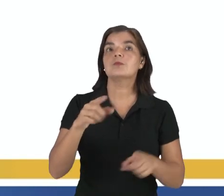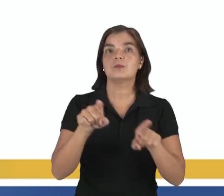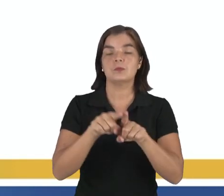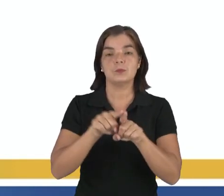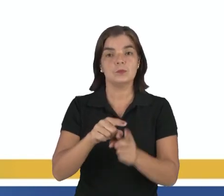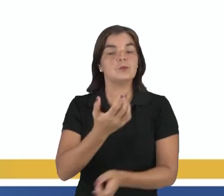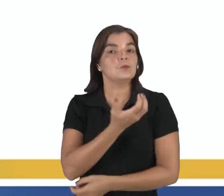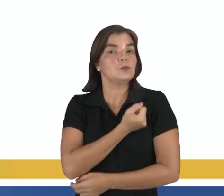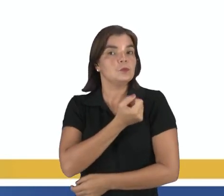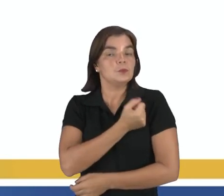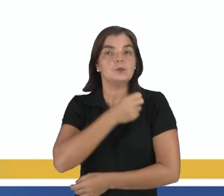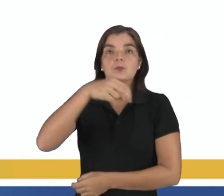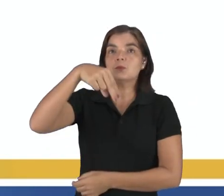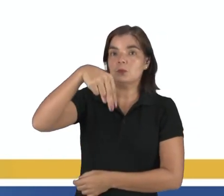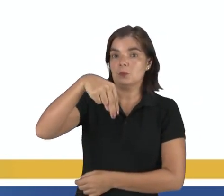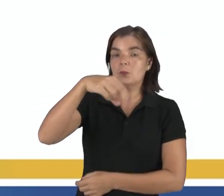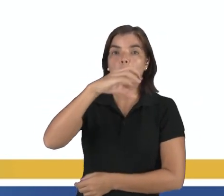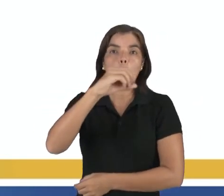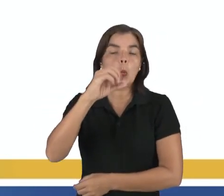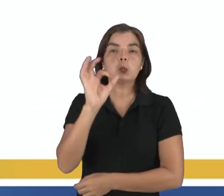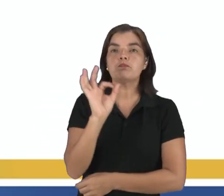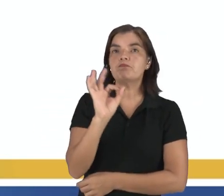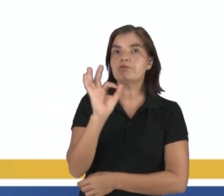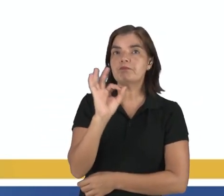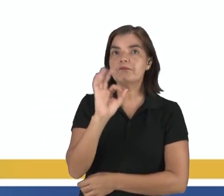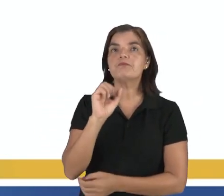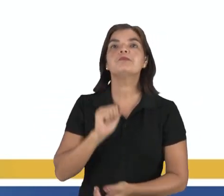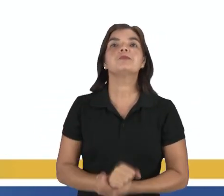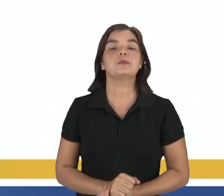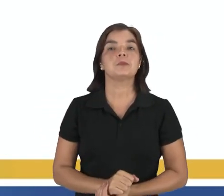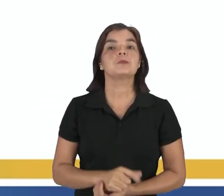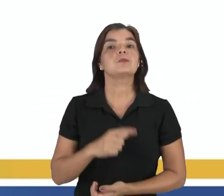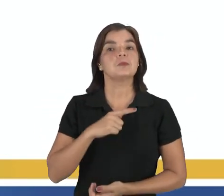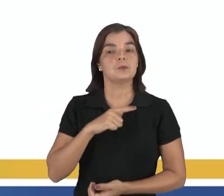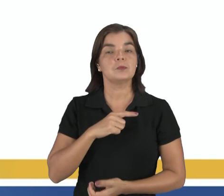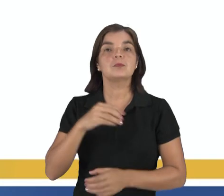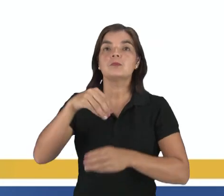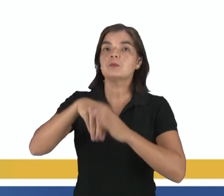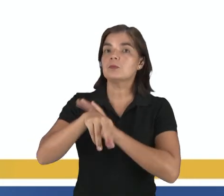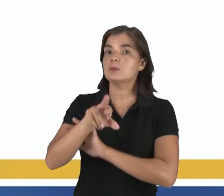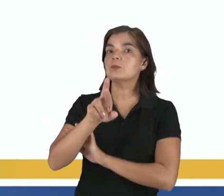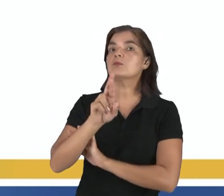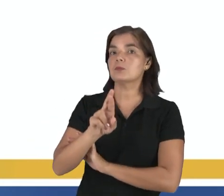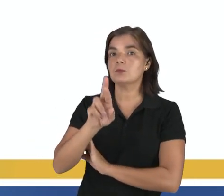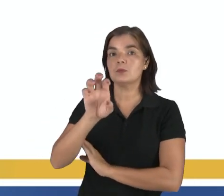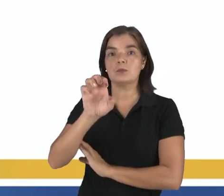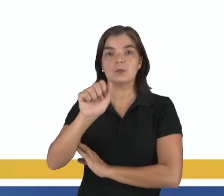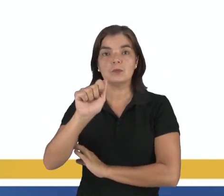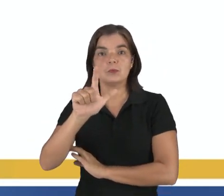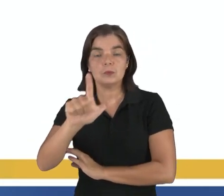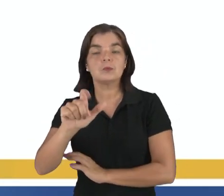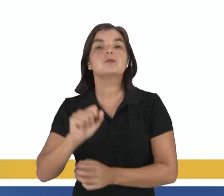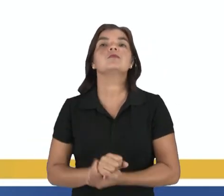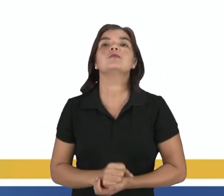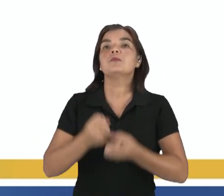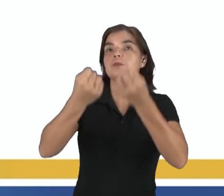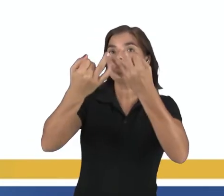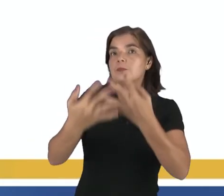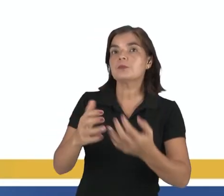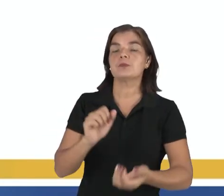de números naturais não nulo, implicado nos reais. E ela é definida da seguinte